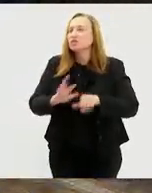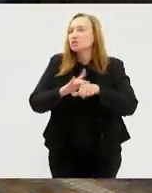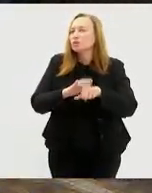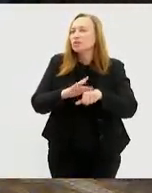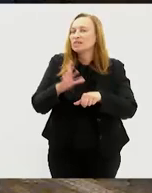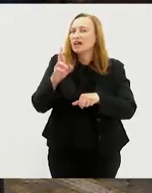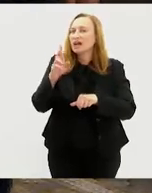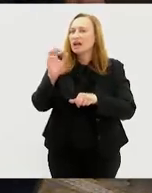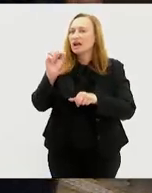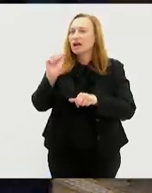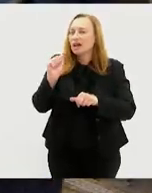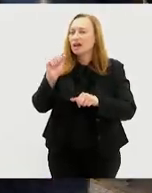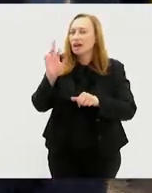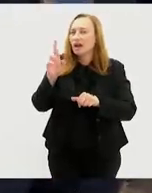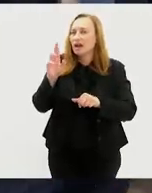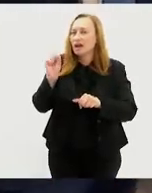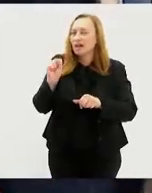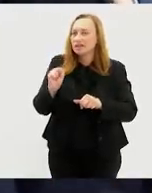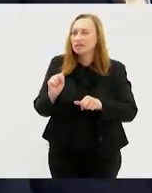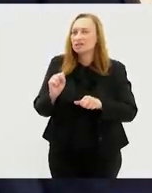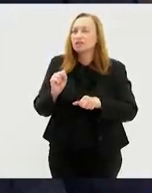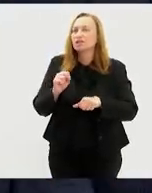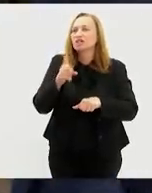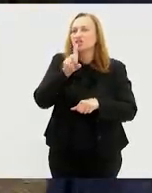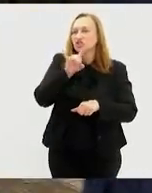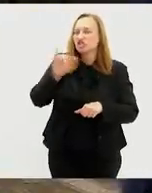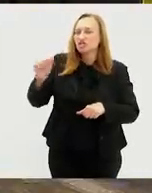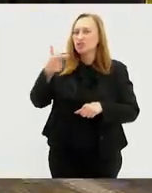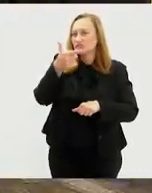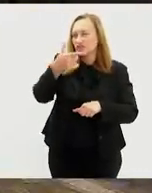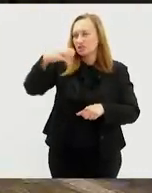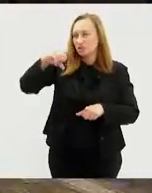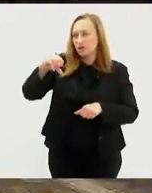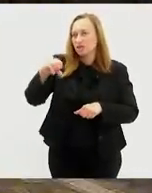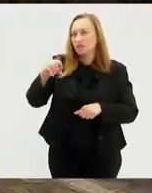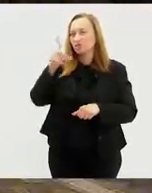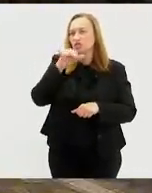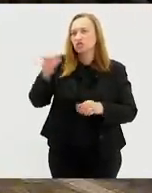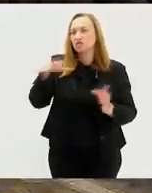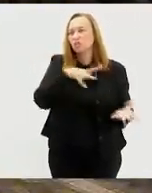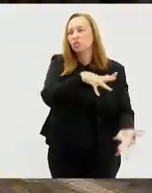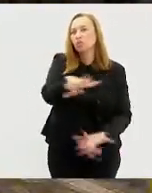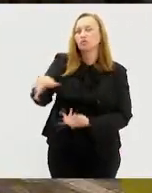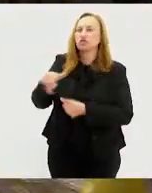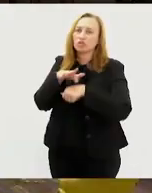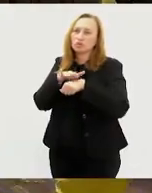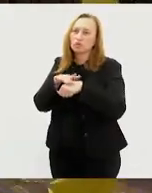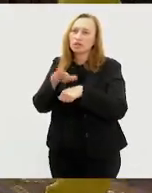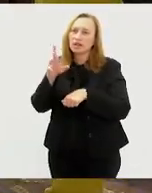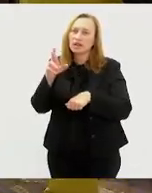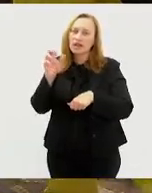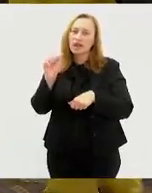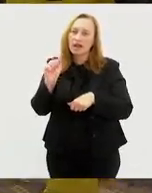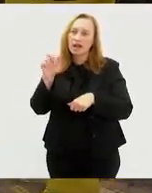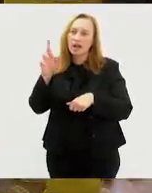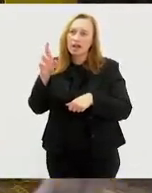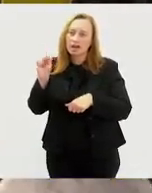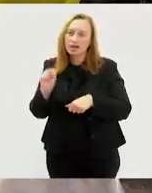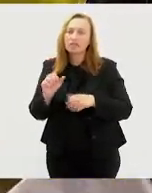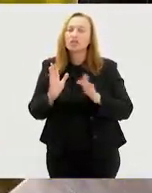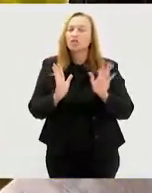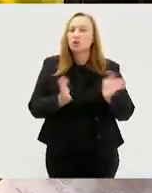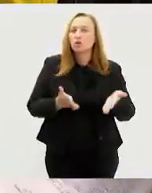raras dia 29 se comemora o dia mundial de doenças raras e hoje nós temos convidados